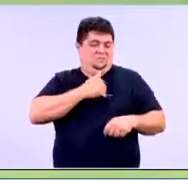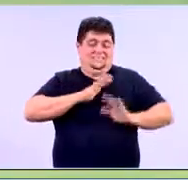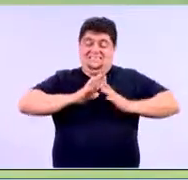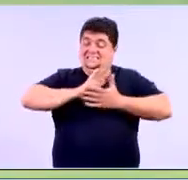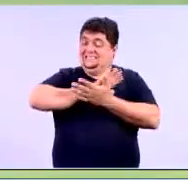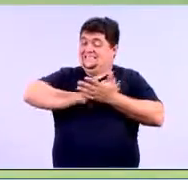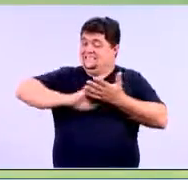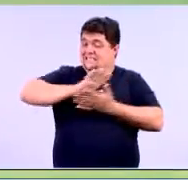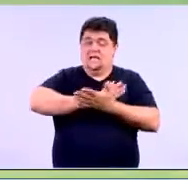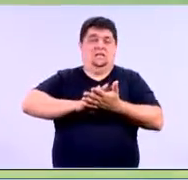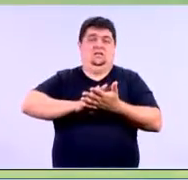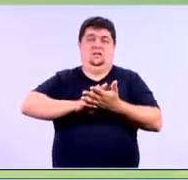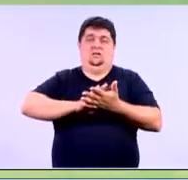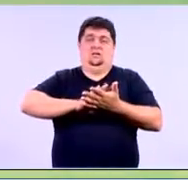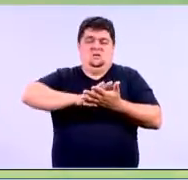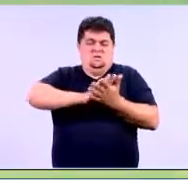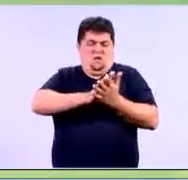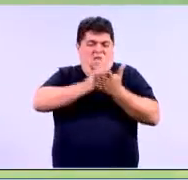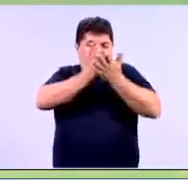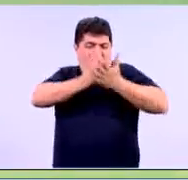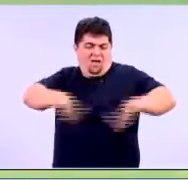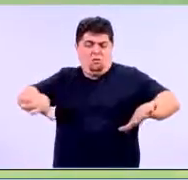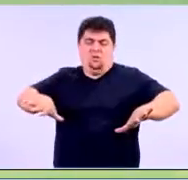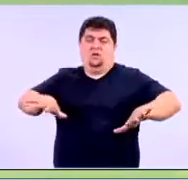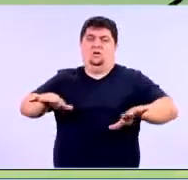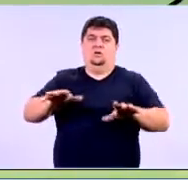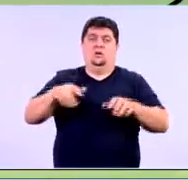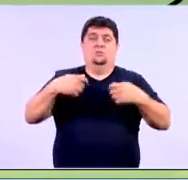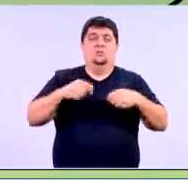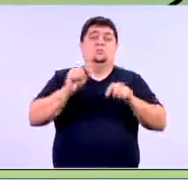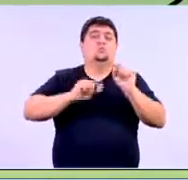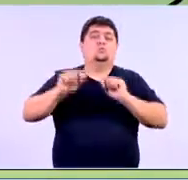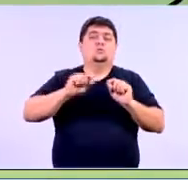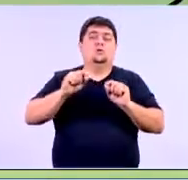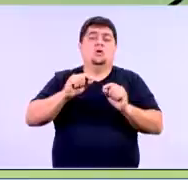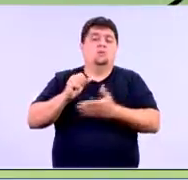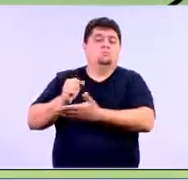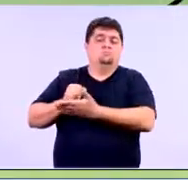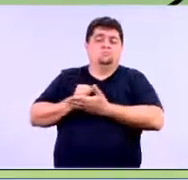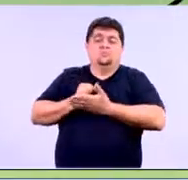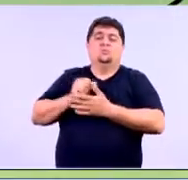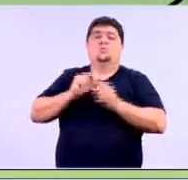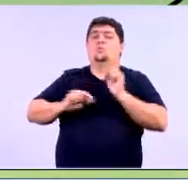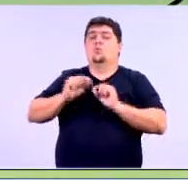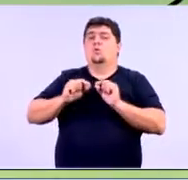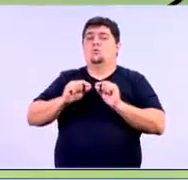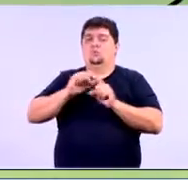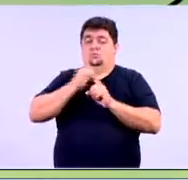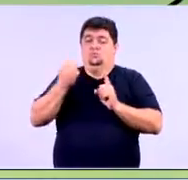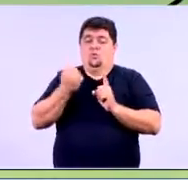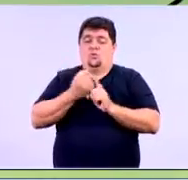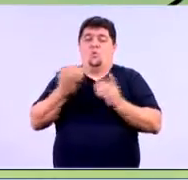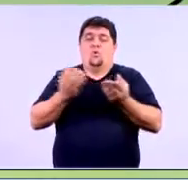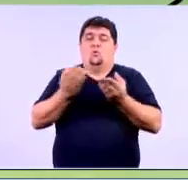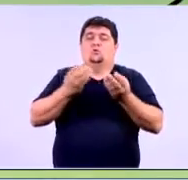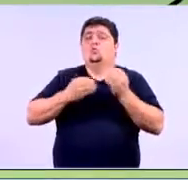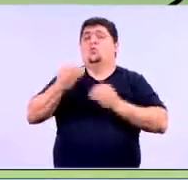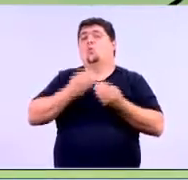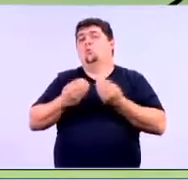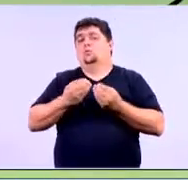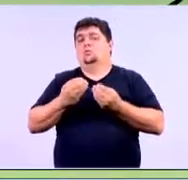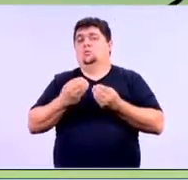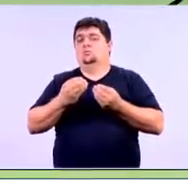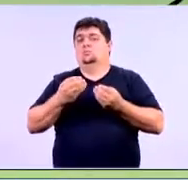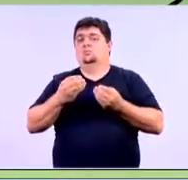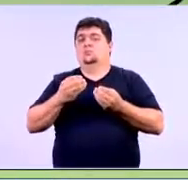para que nós possamos ter todo esse aparato na nossa sociedade de hoje, de amanhã e